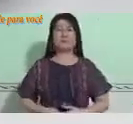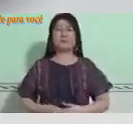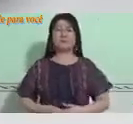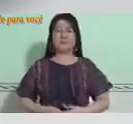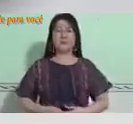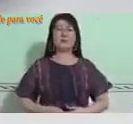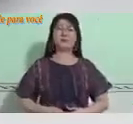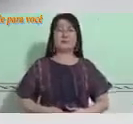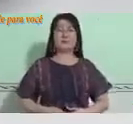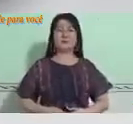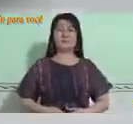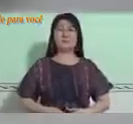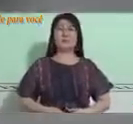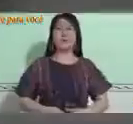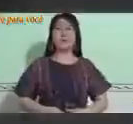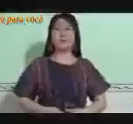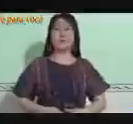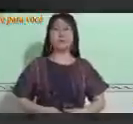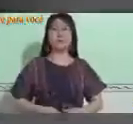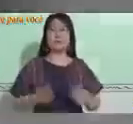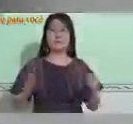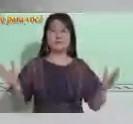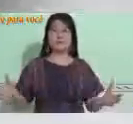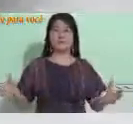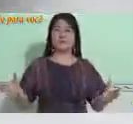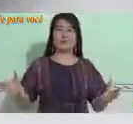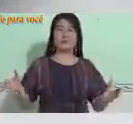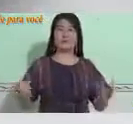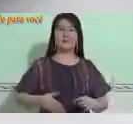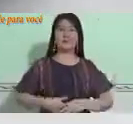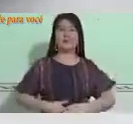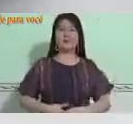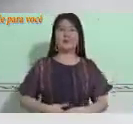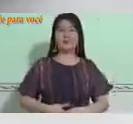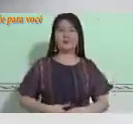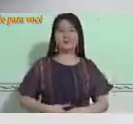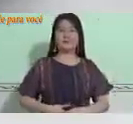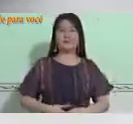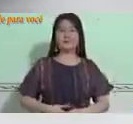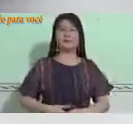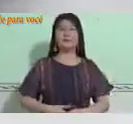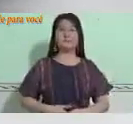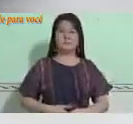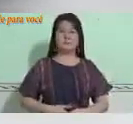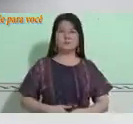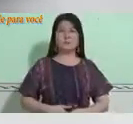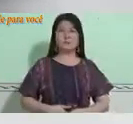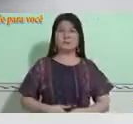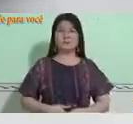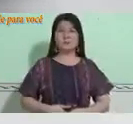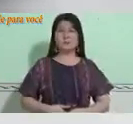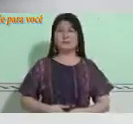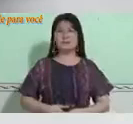A natação é um bom exercício para asma porque fortalece os músculos respiratórios, no entanto, toda a